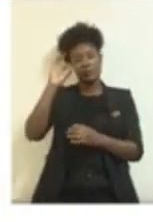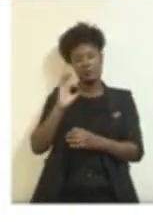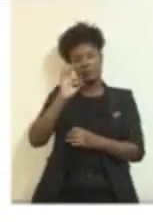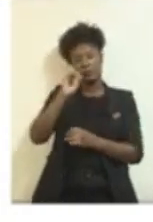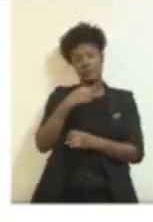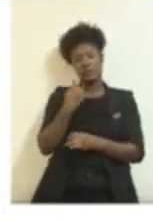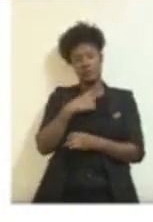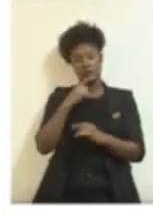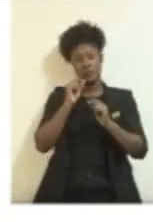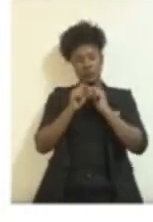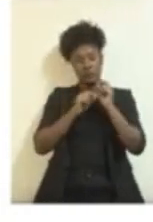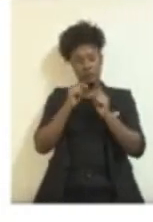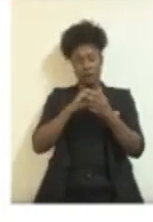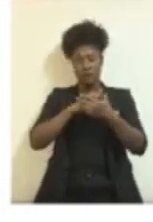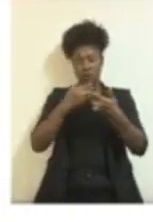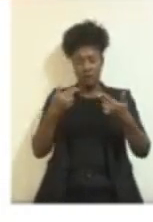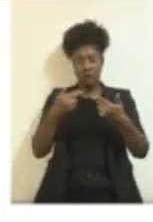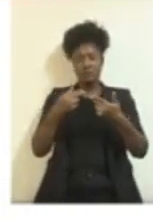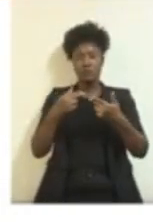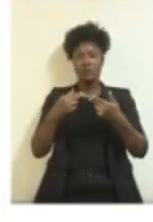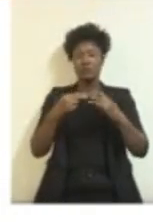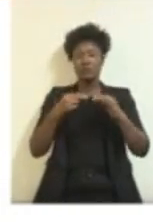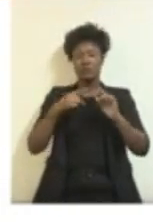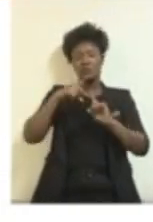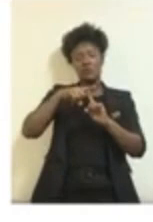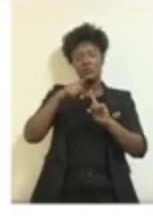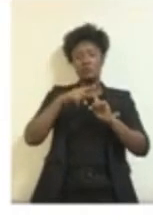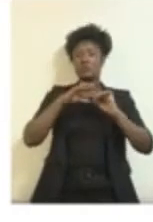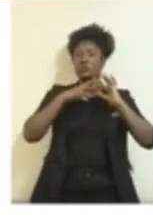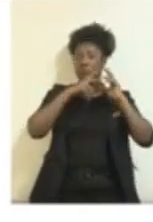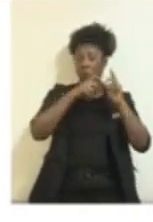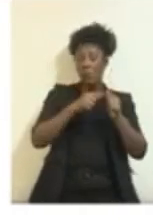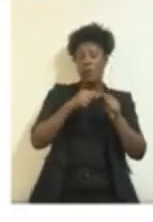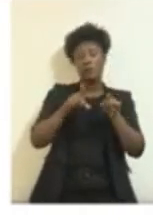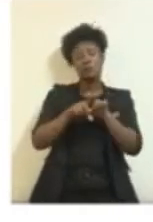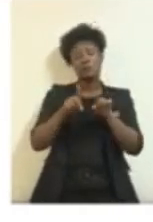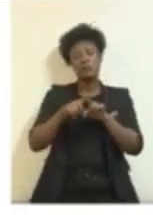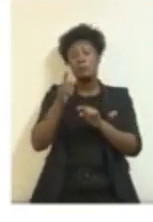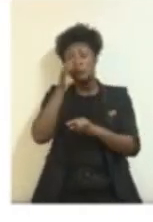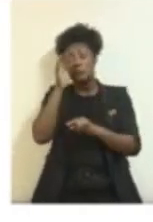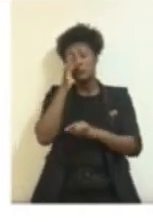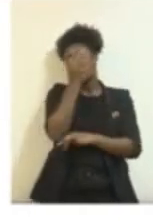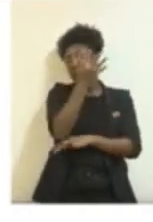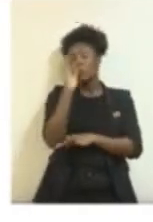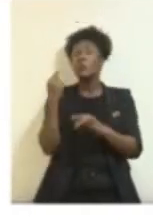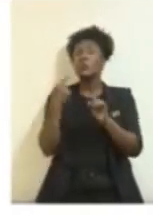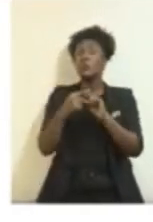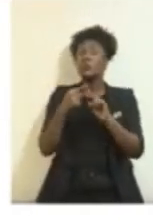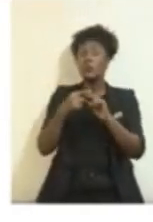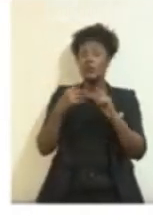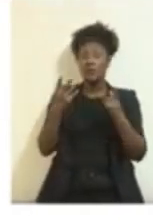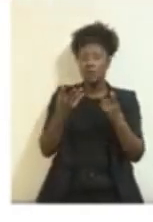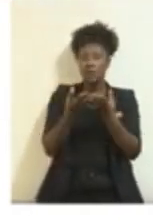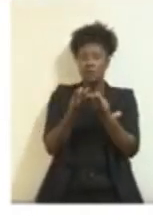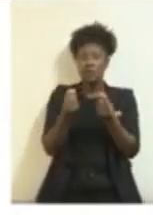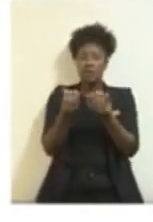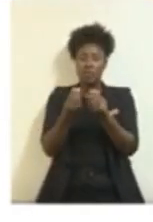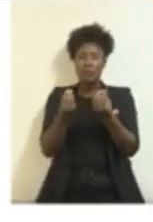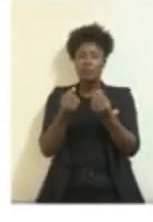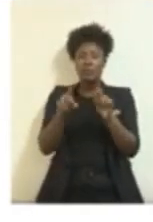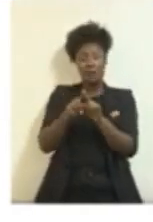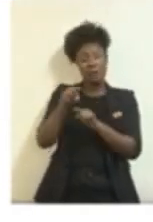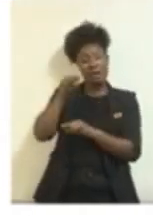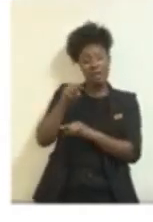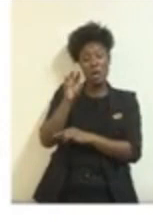uma perda de espécies de plantas nos remanescentes campestres. Então, por quê? Pela fragmentação, pelo uso mais